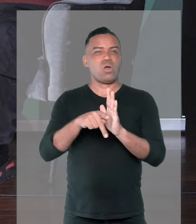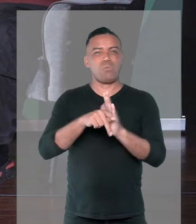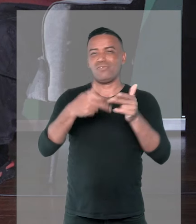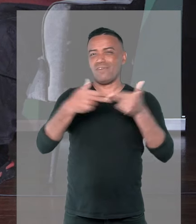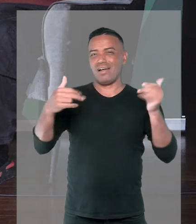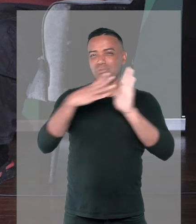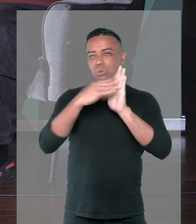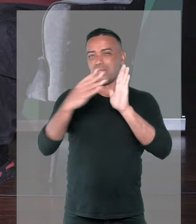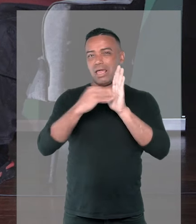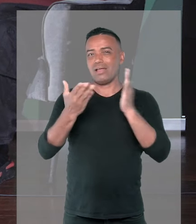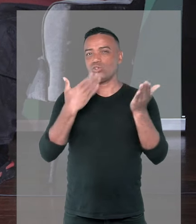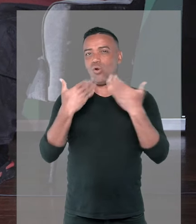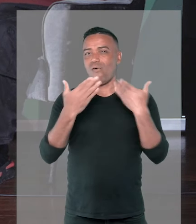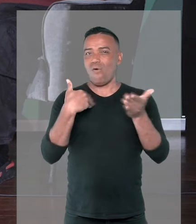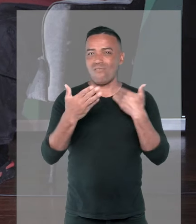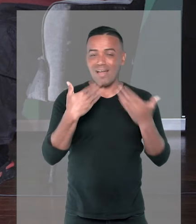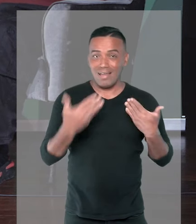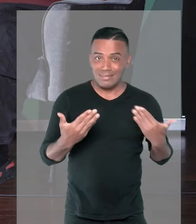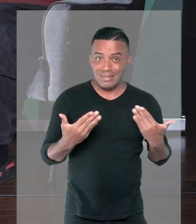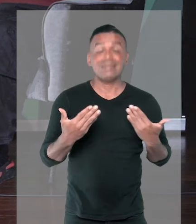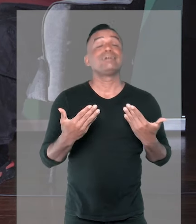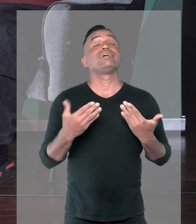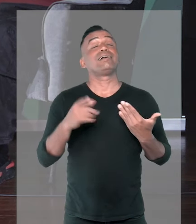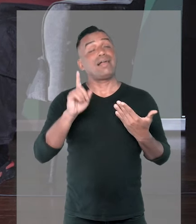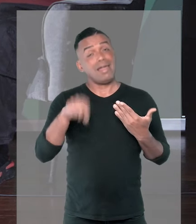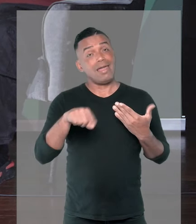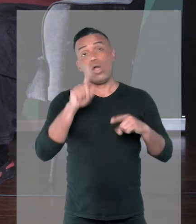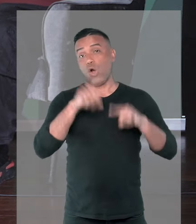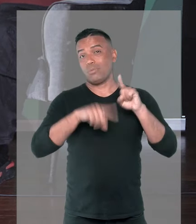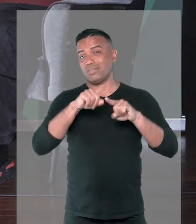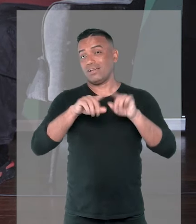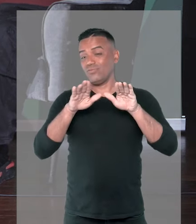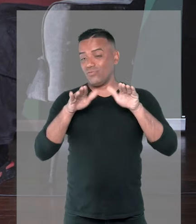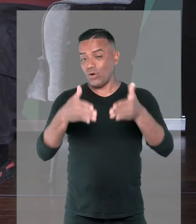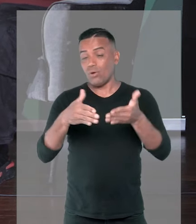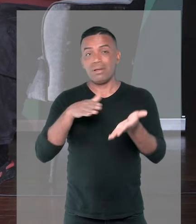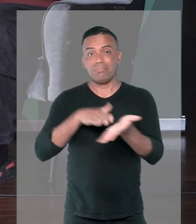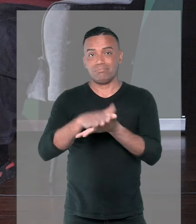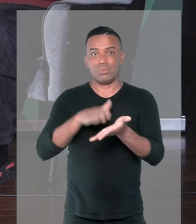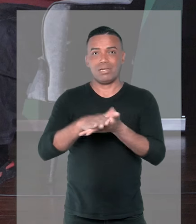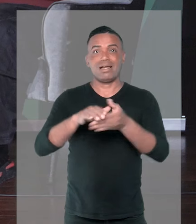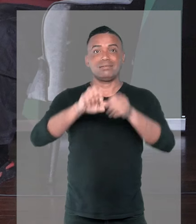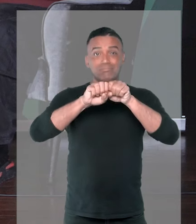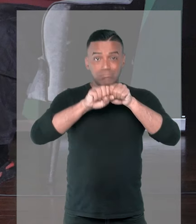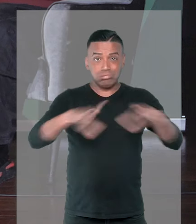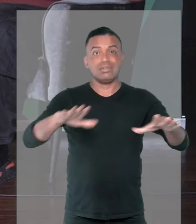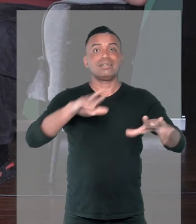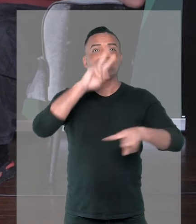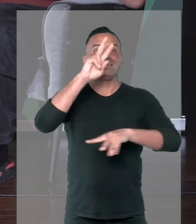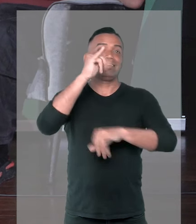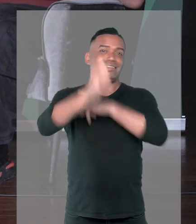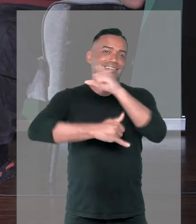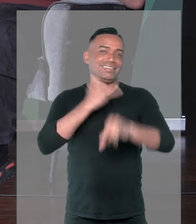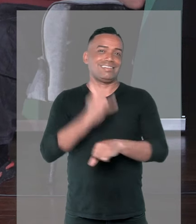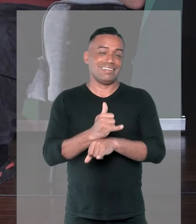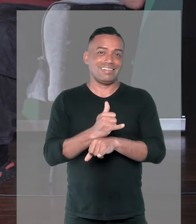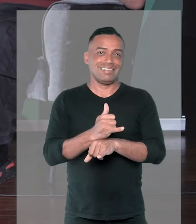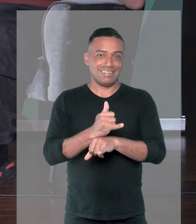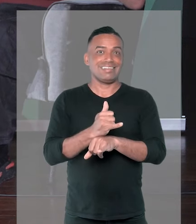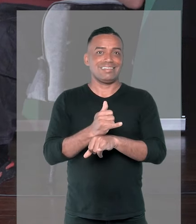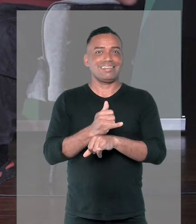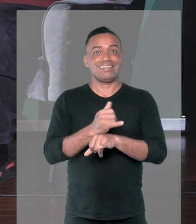modelos acionais se tornou objeto de muita atenção porque foi publicado em rede causando um efeito parecido com da